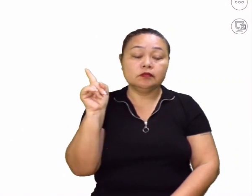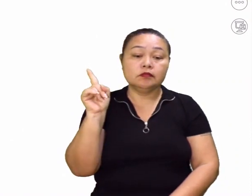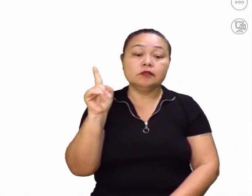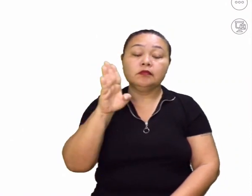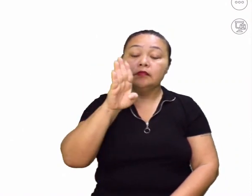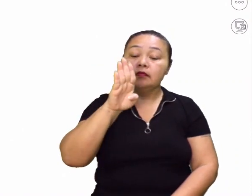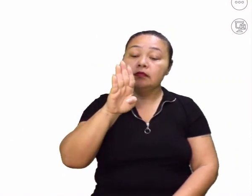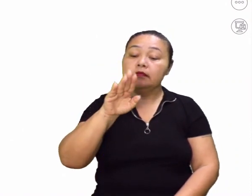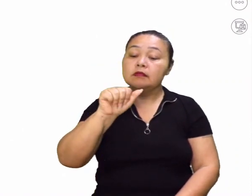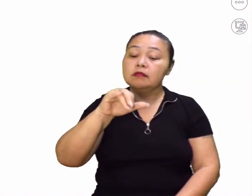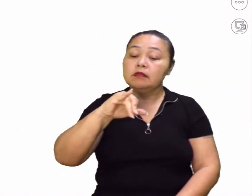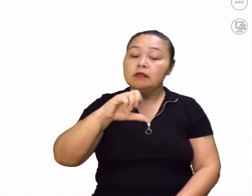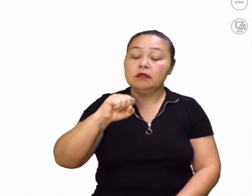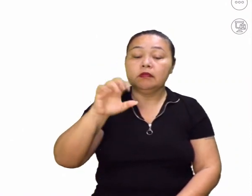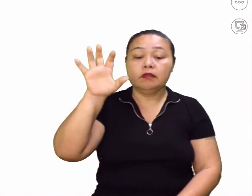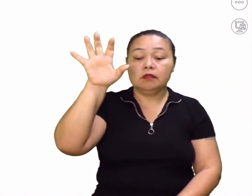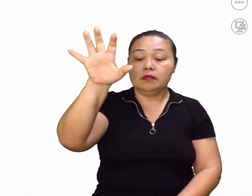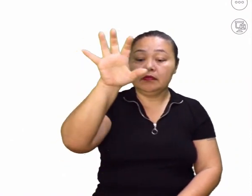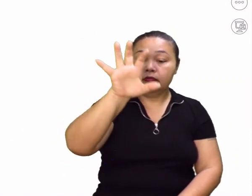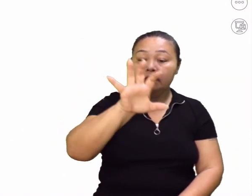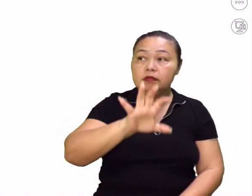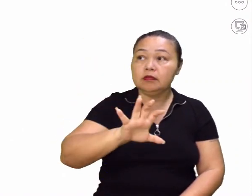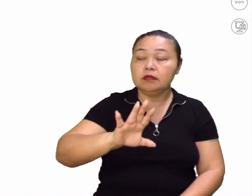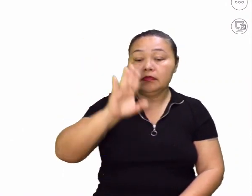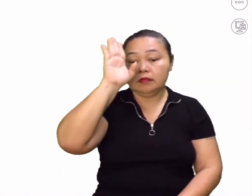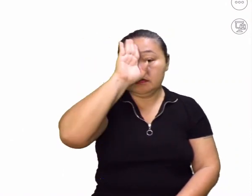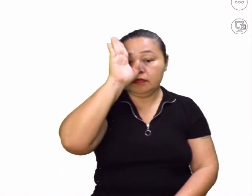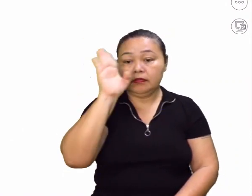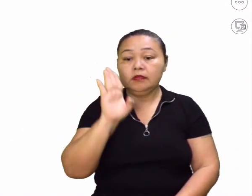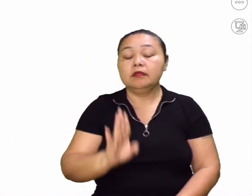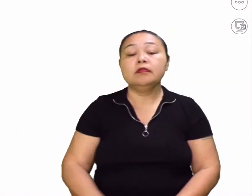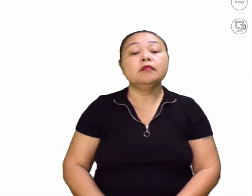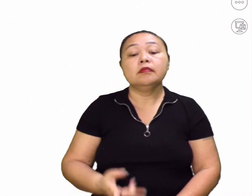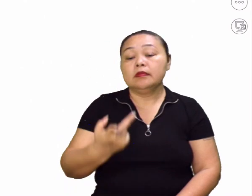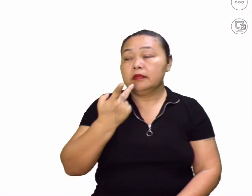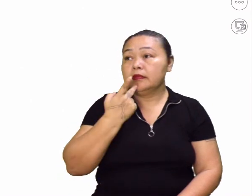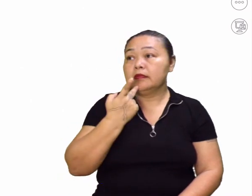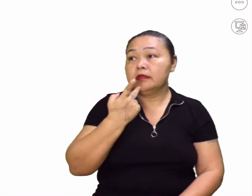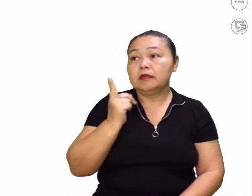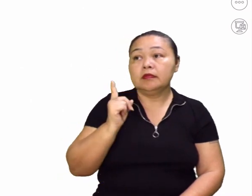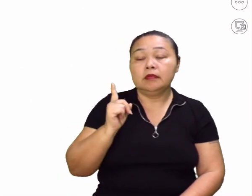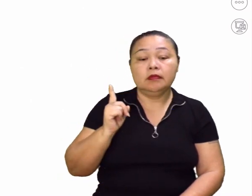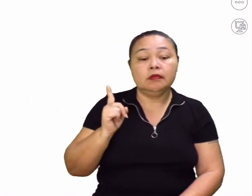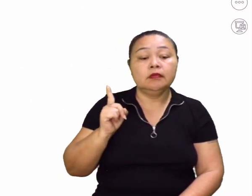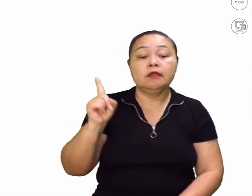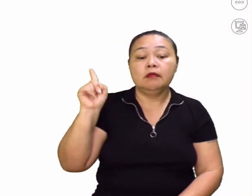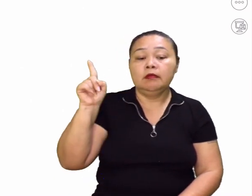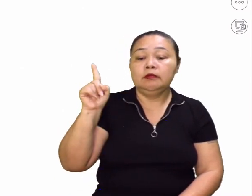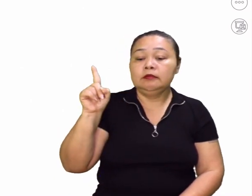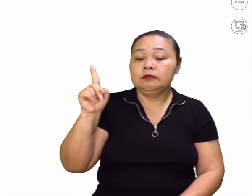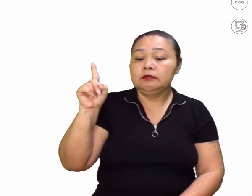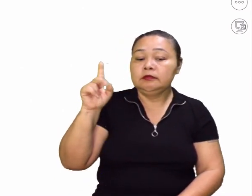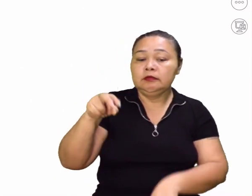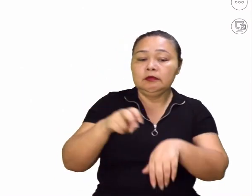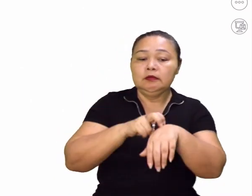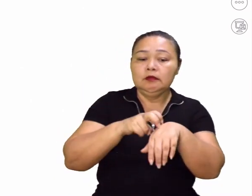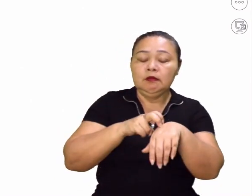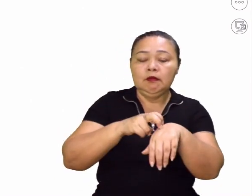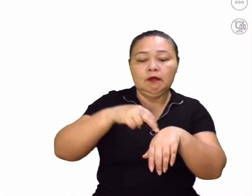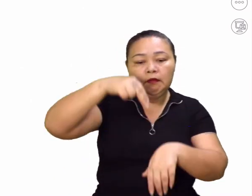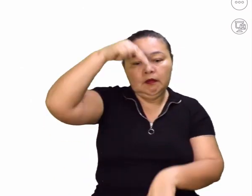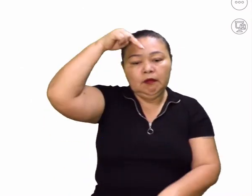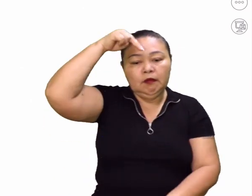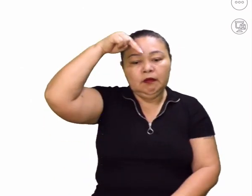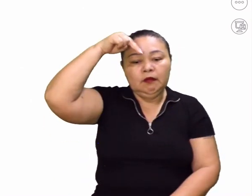mapa básico das regiões brasileiras, que a gente tem aqui em verde, né, a região